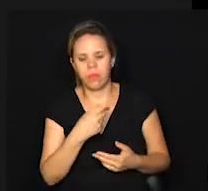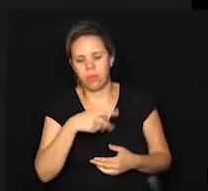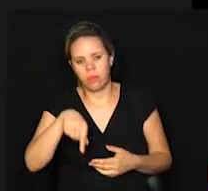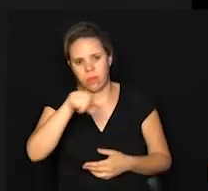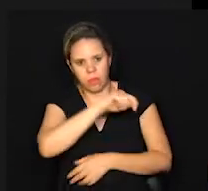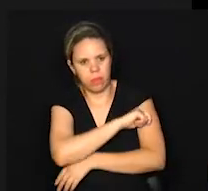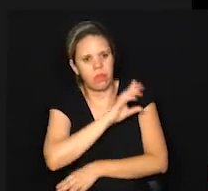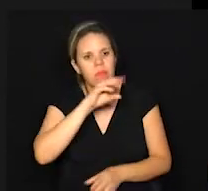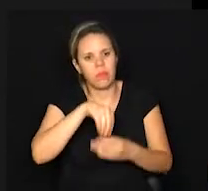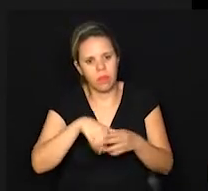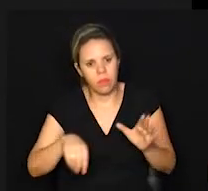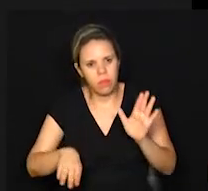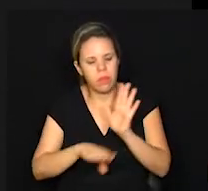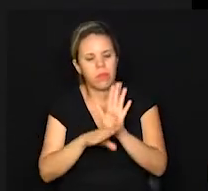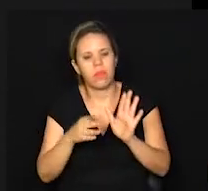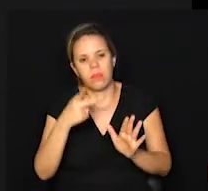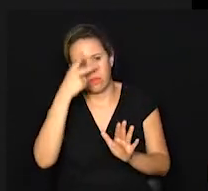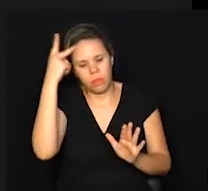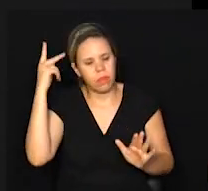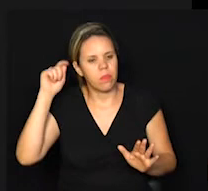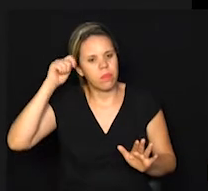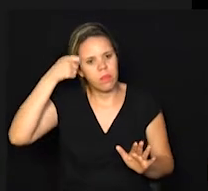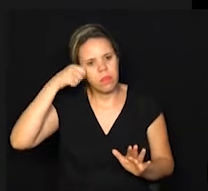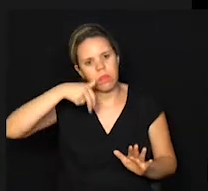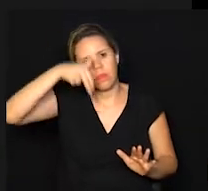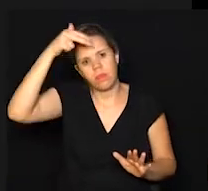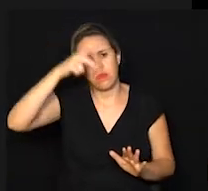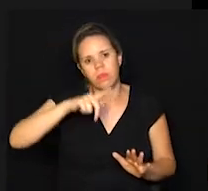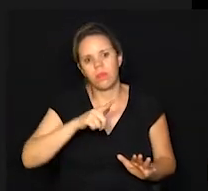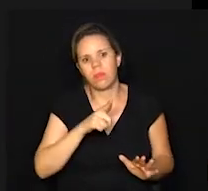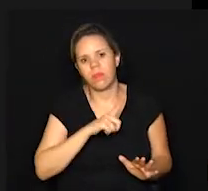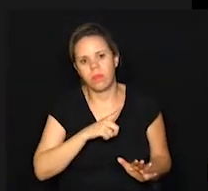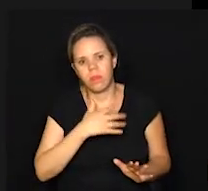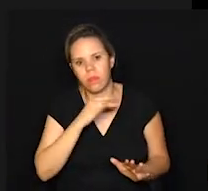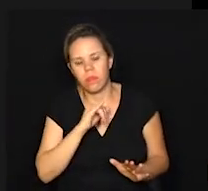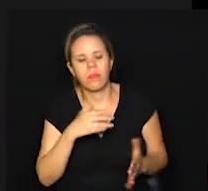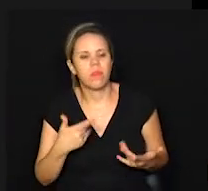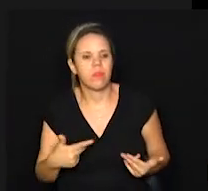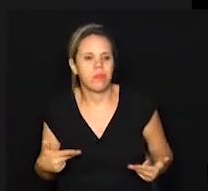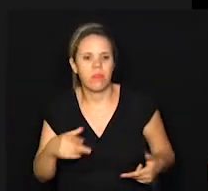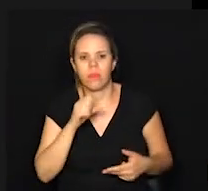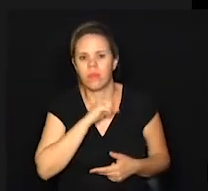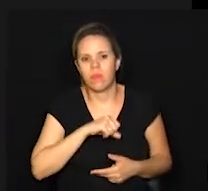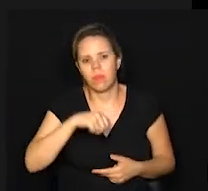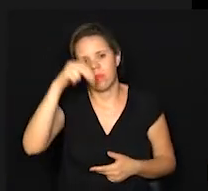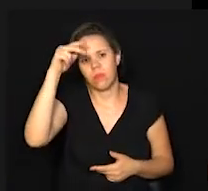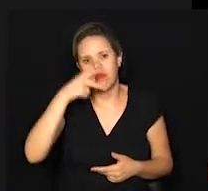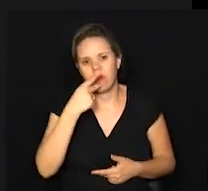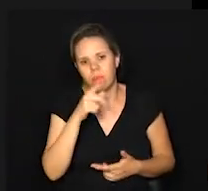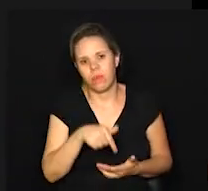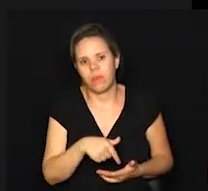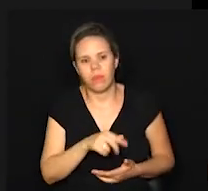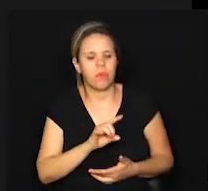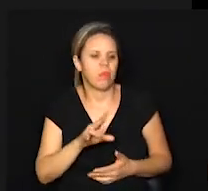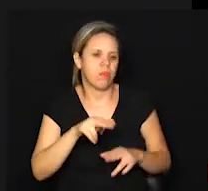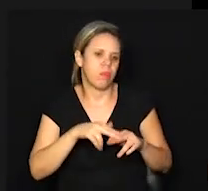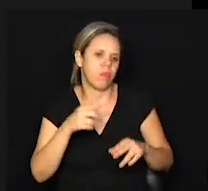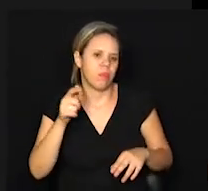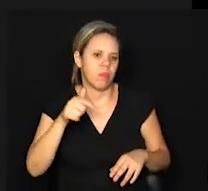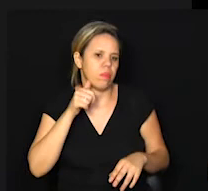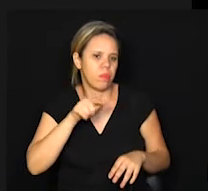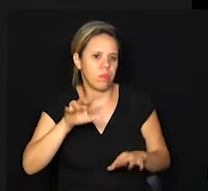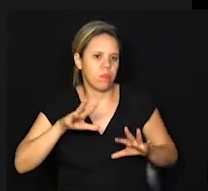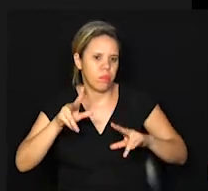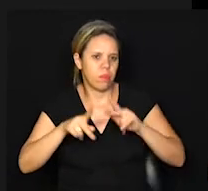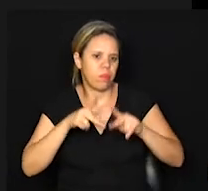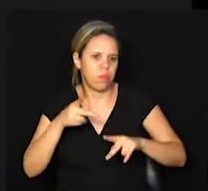ali dentro, que é preto, que é nordestino, ou que tem pai, ou os avós nordestinos. E falar isso não é só por mim, é por ela e por todas